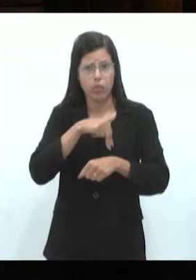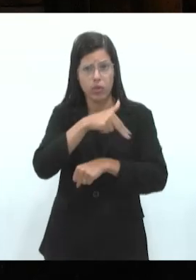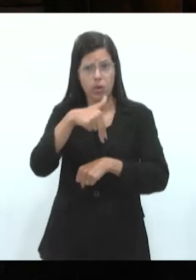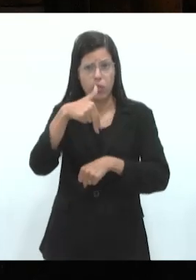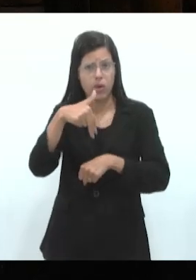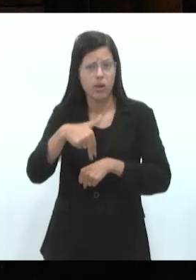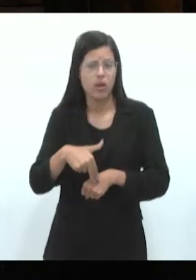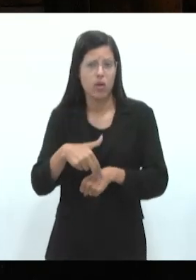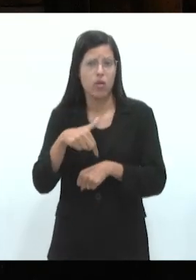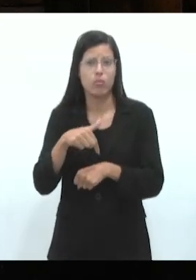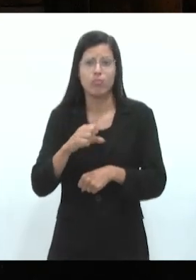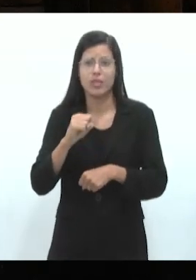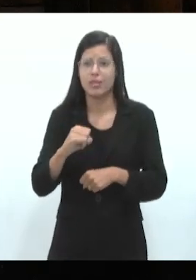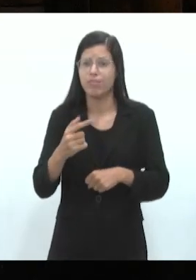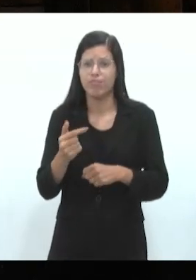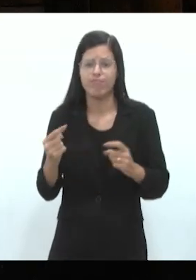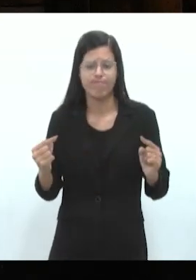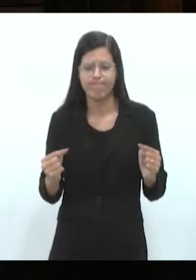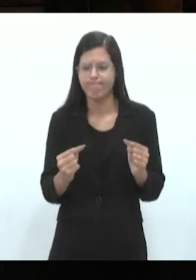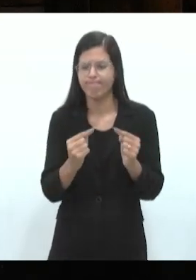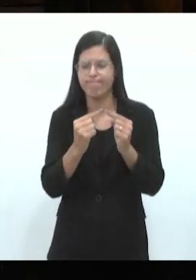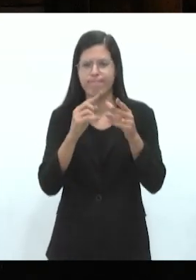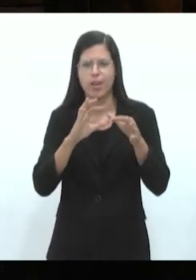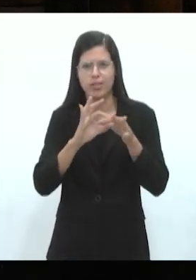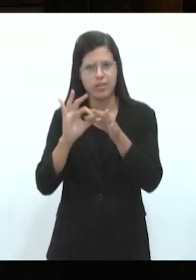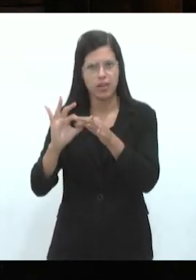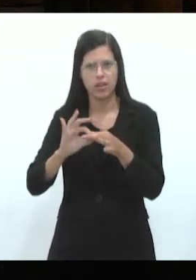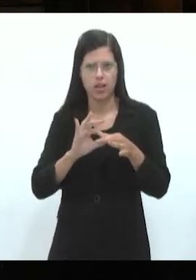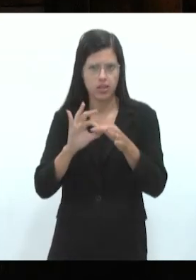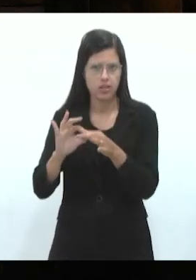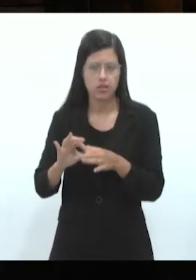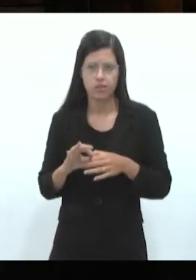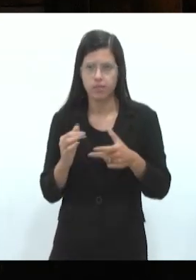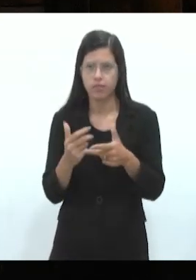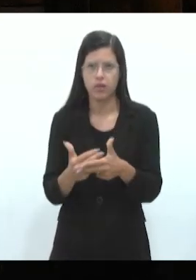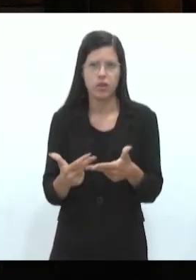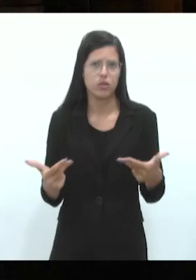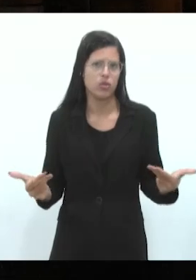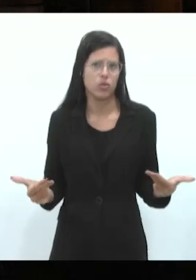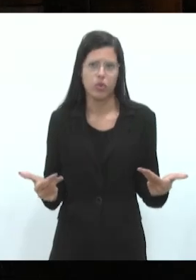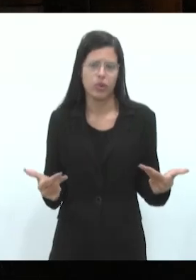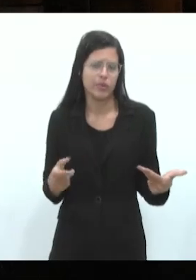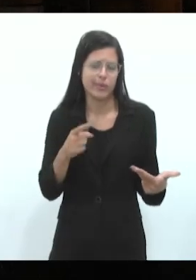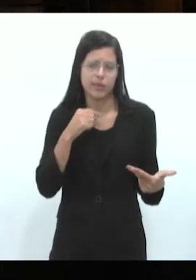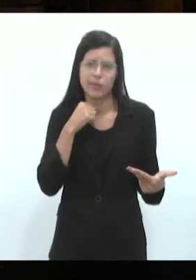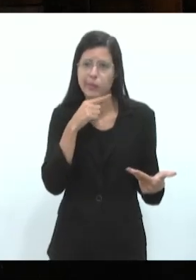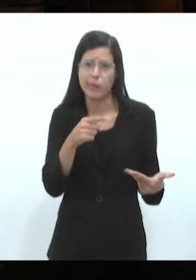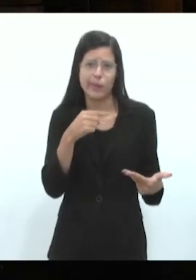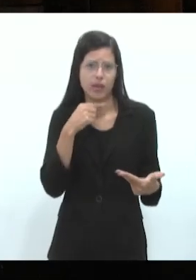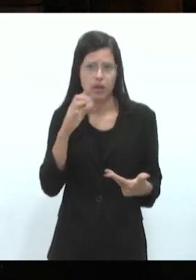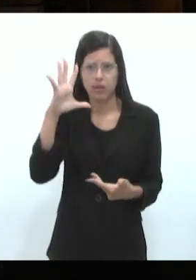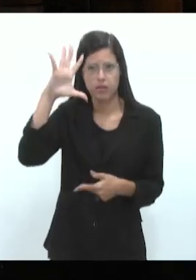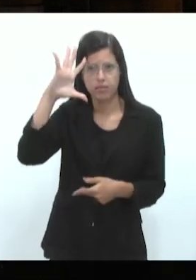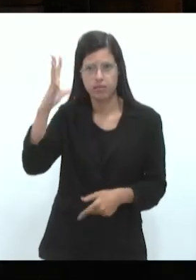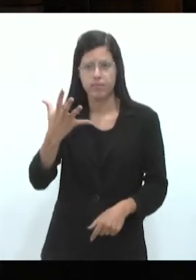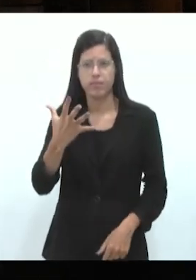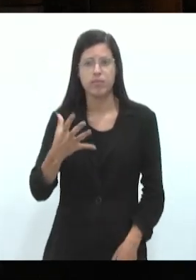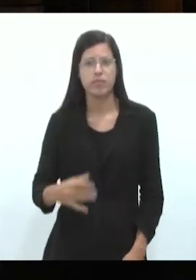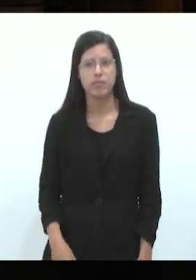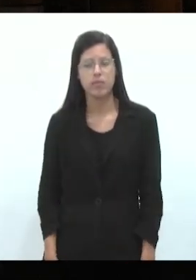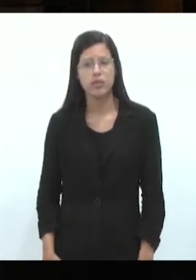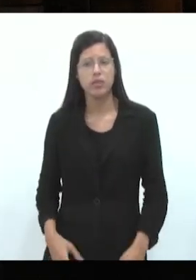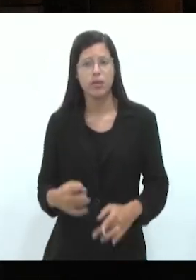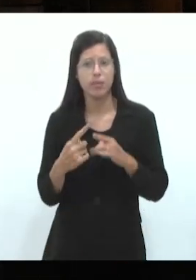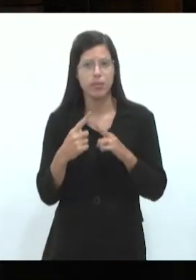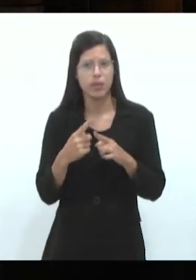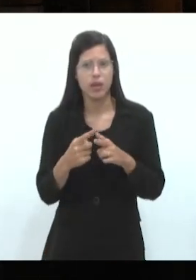se não tem esse entrosamento, né, as coisas não vão dar certo. Porque